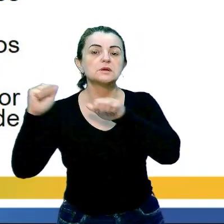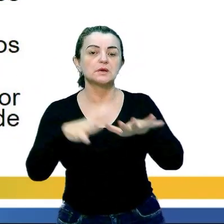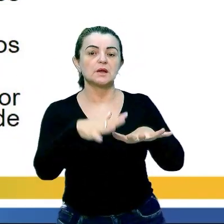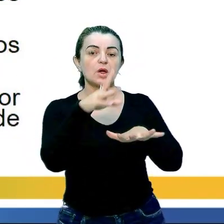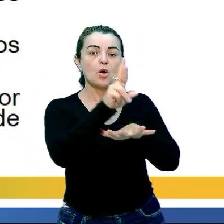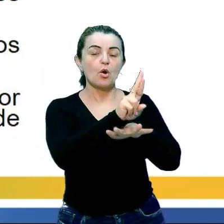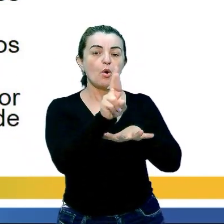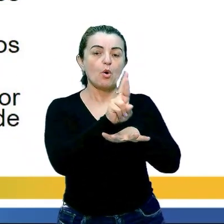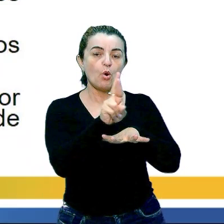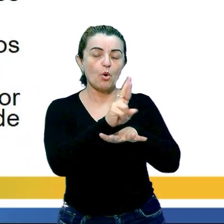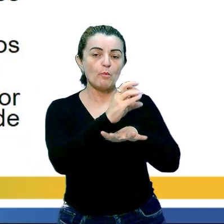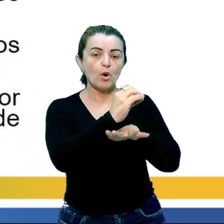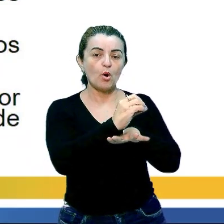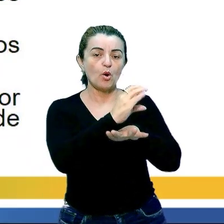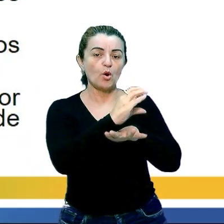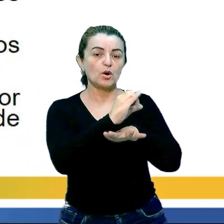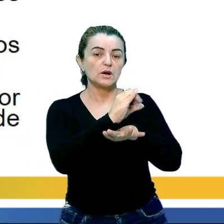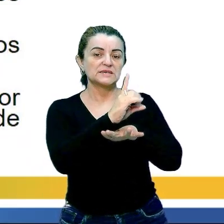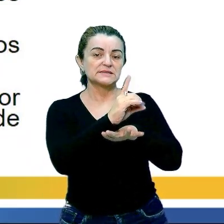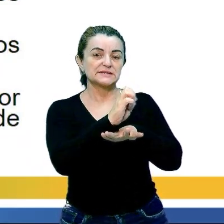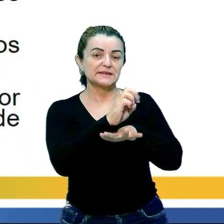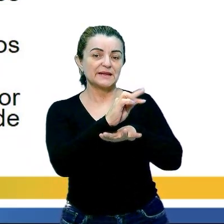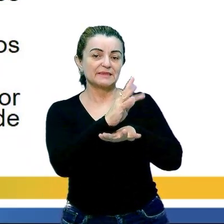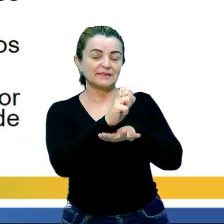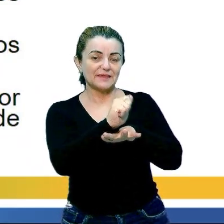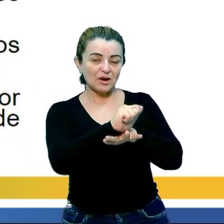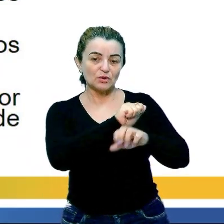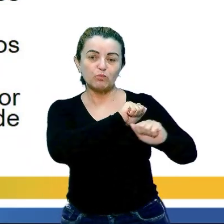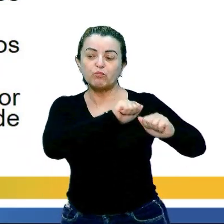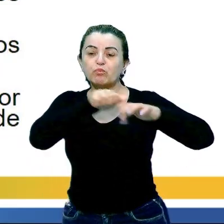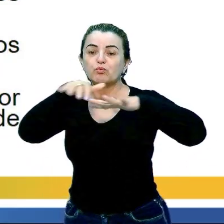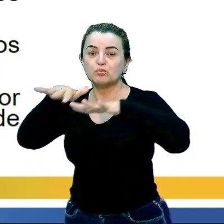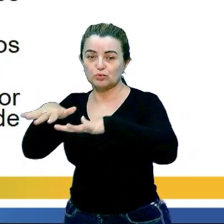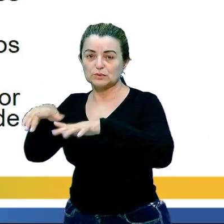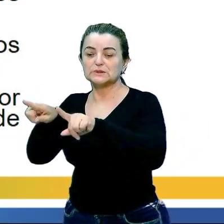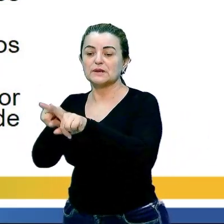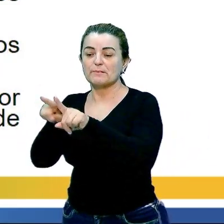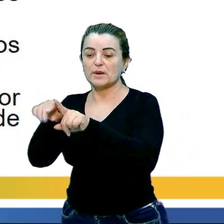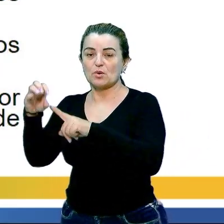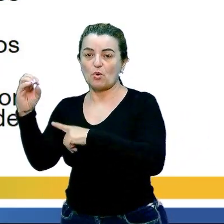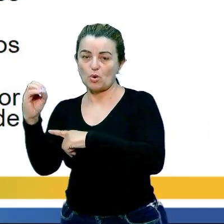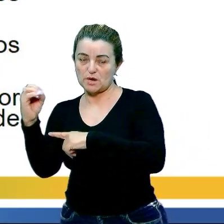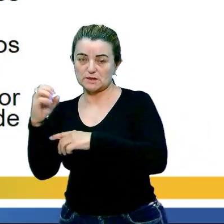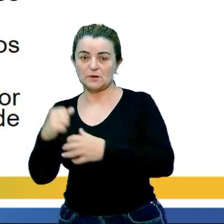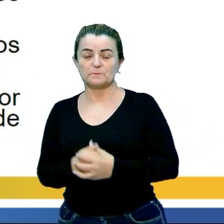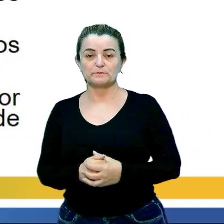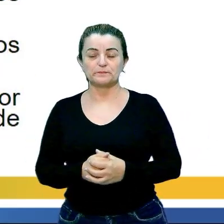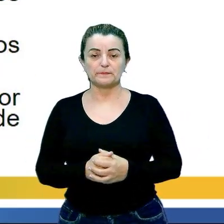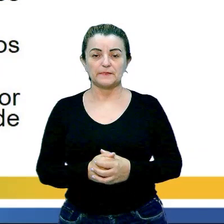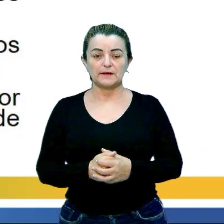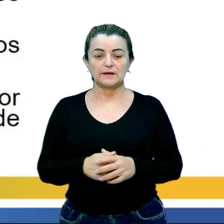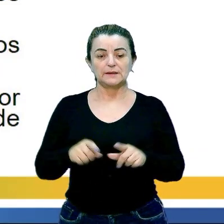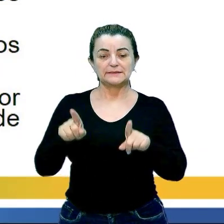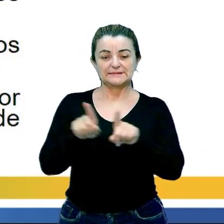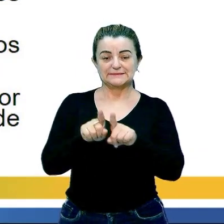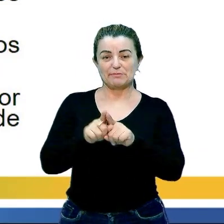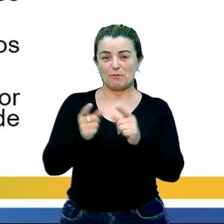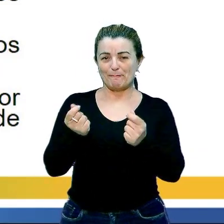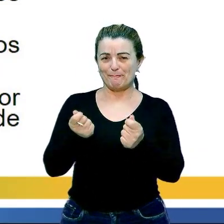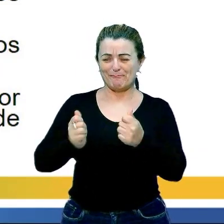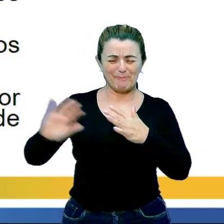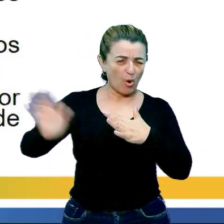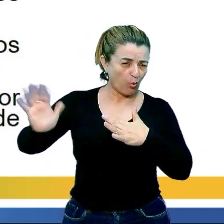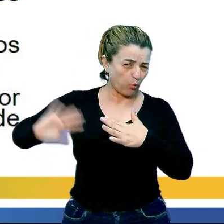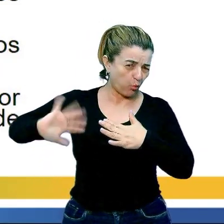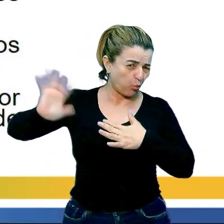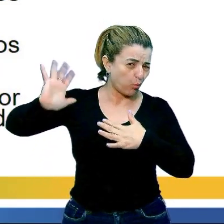Roma ocidental, e depois os turcos conseguiram invadir, né, a parte oriental. Os elevados impostos, pessoal,